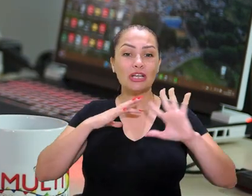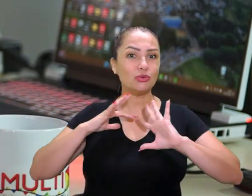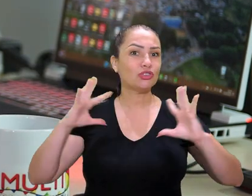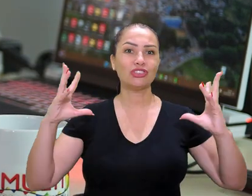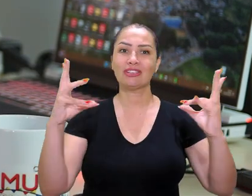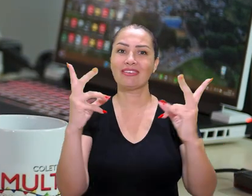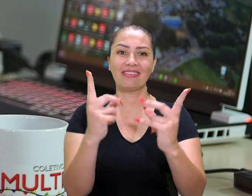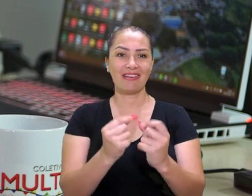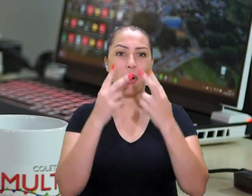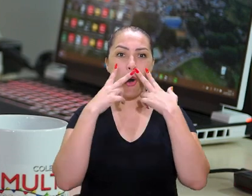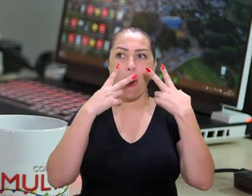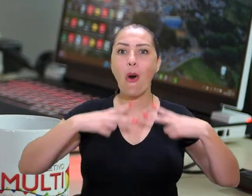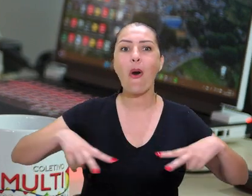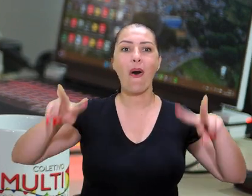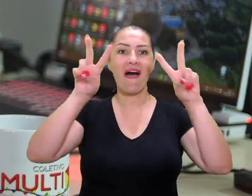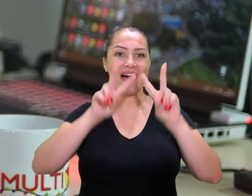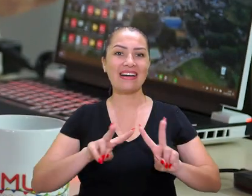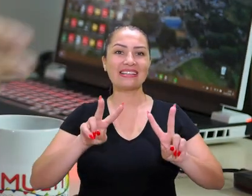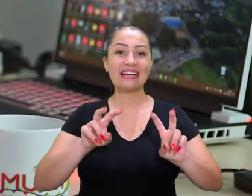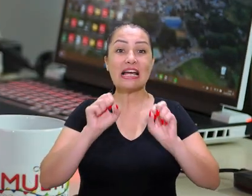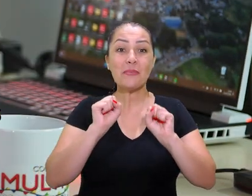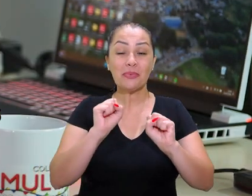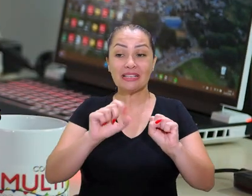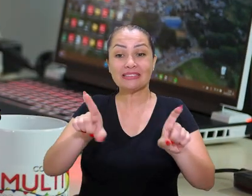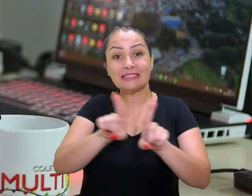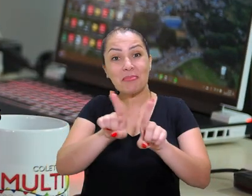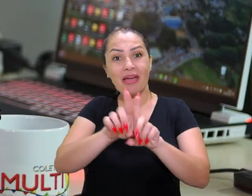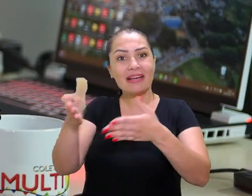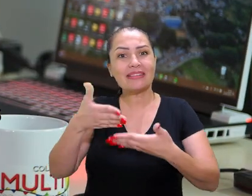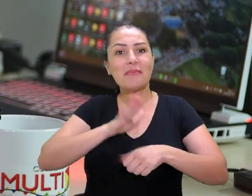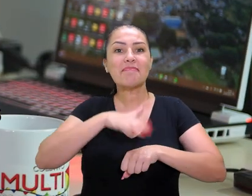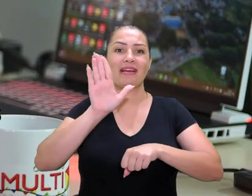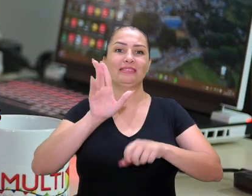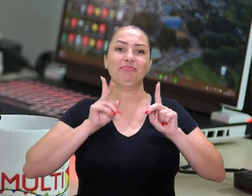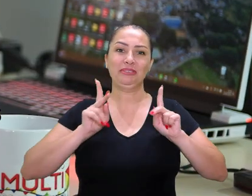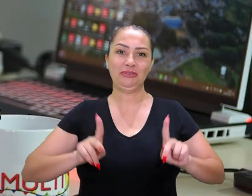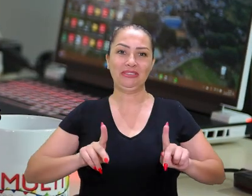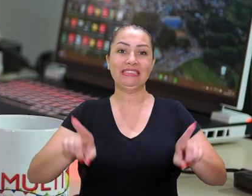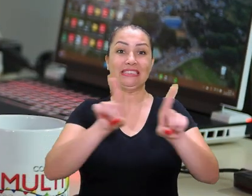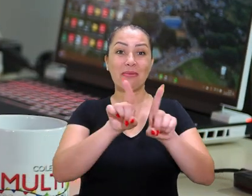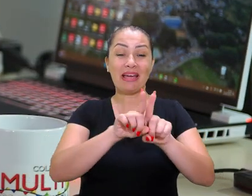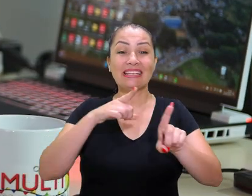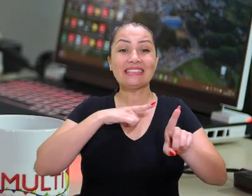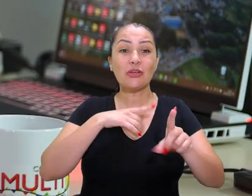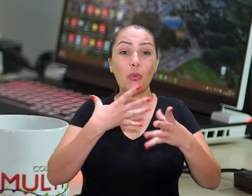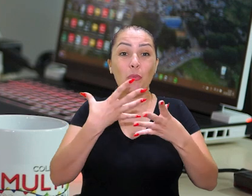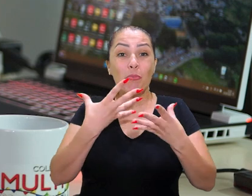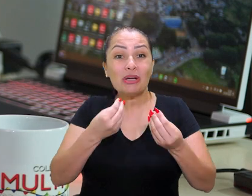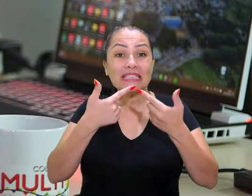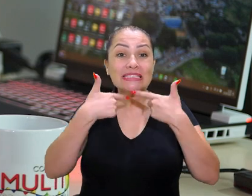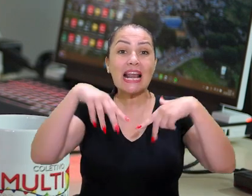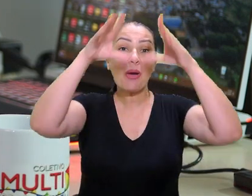mais abrangente, né, que pudesse atender um maior número de pessoas e com um maior número de linguagens artísticas. E é a